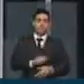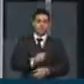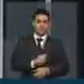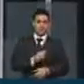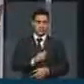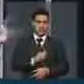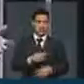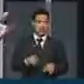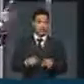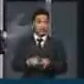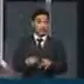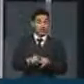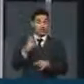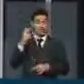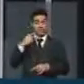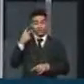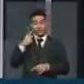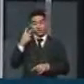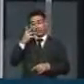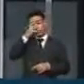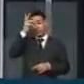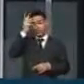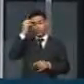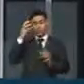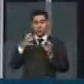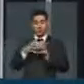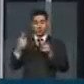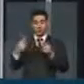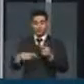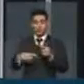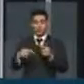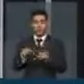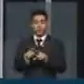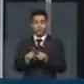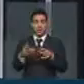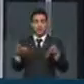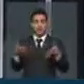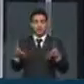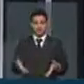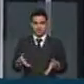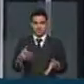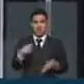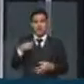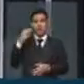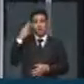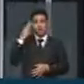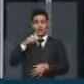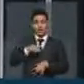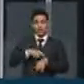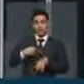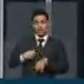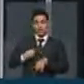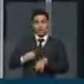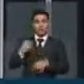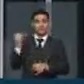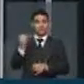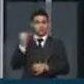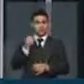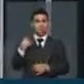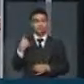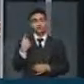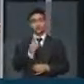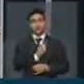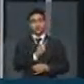participação dos vereadores e dos prefeitos de oposição no nosso estado o Maranhão tá vivendo um momento importante democrático aonde nós estamos